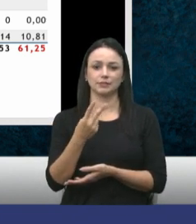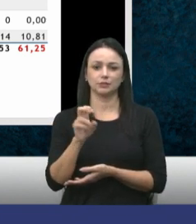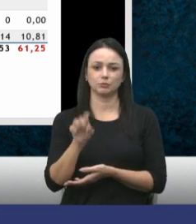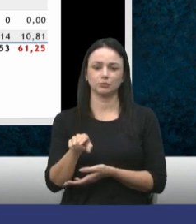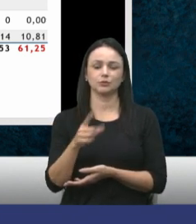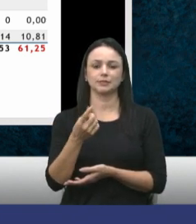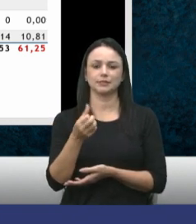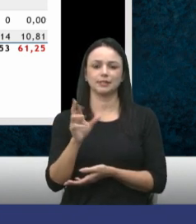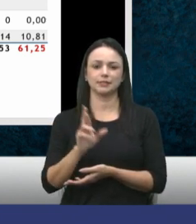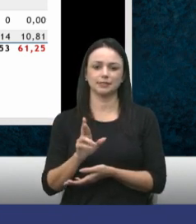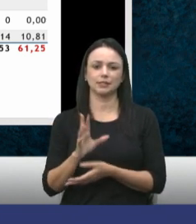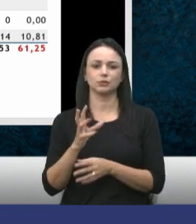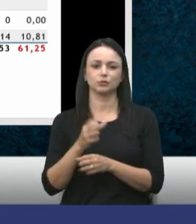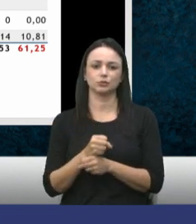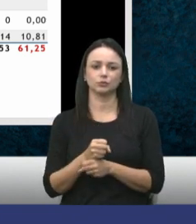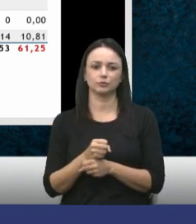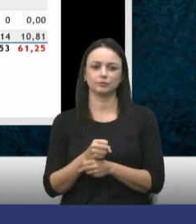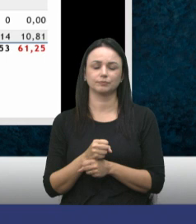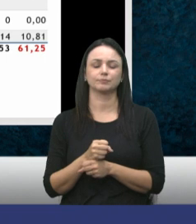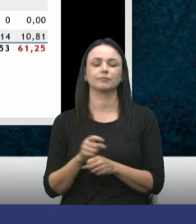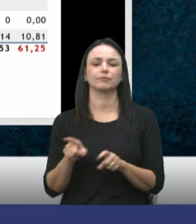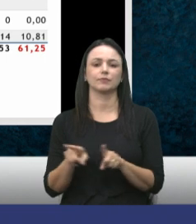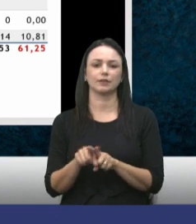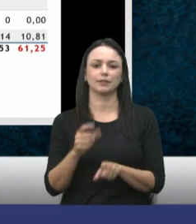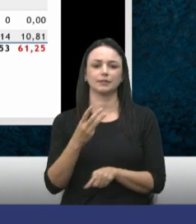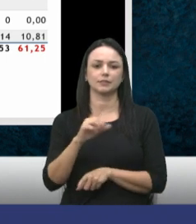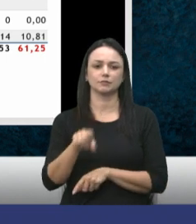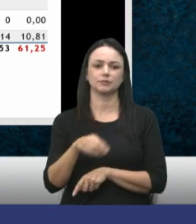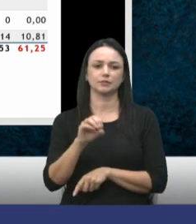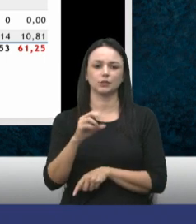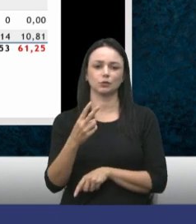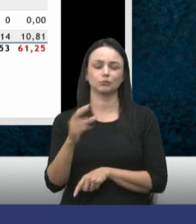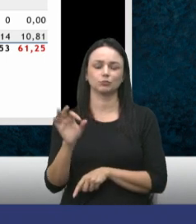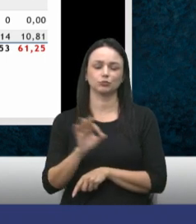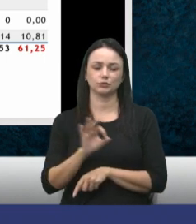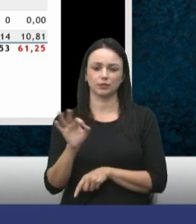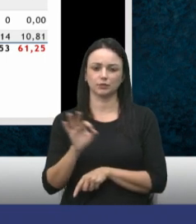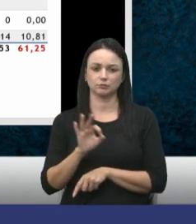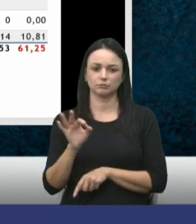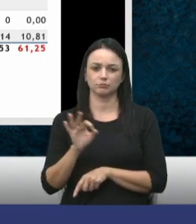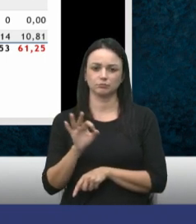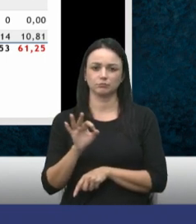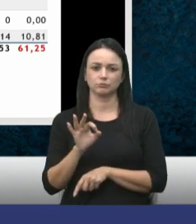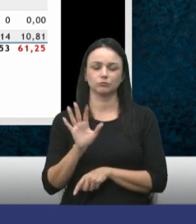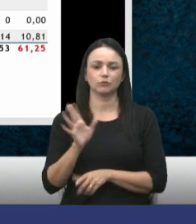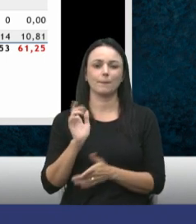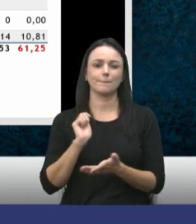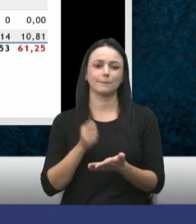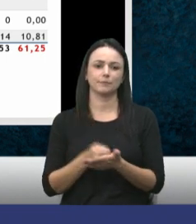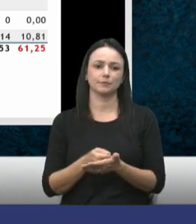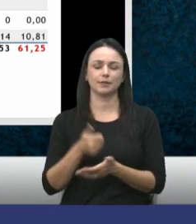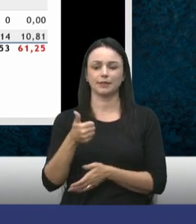3.825.016, o total, também 13,02%, dos quais foram pagos